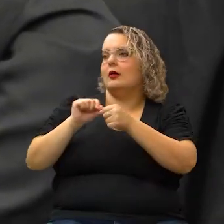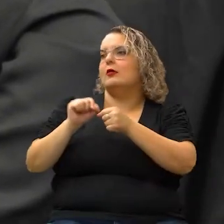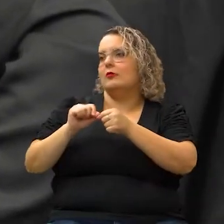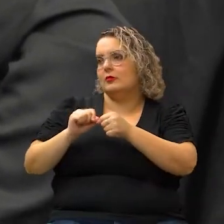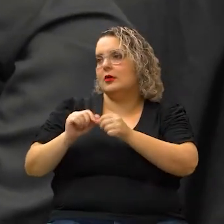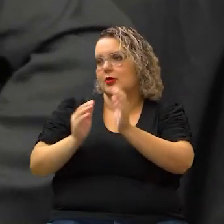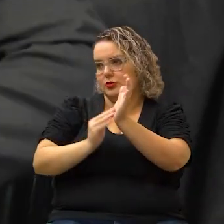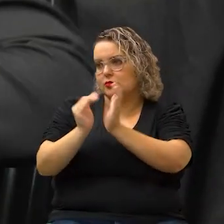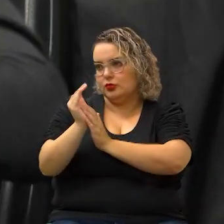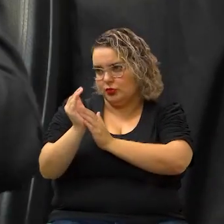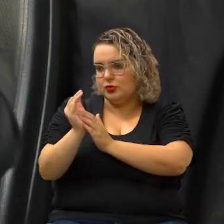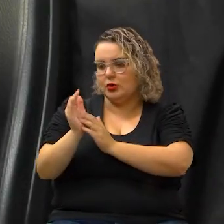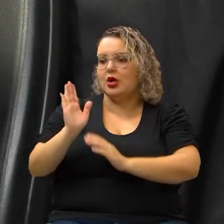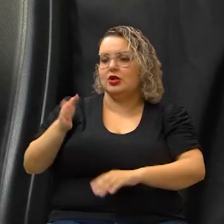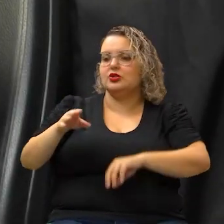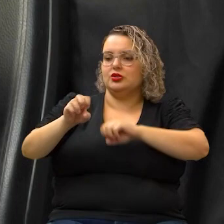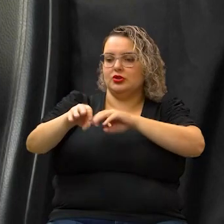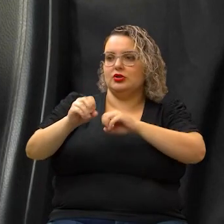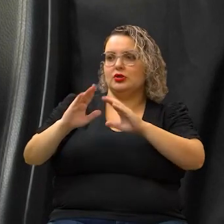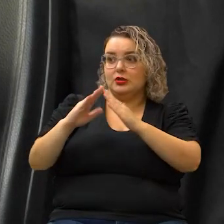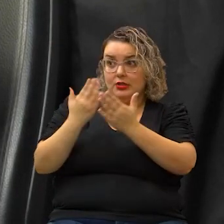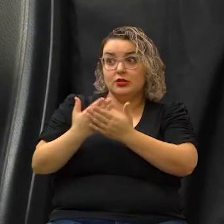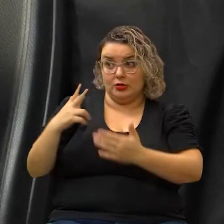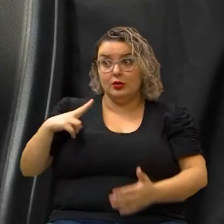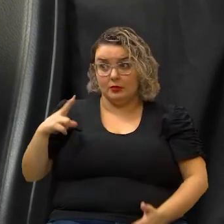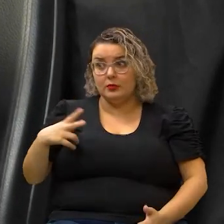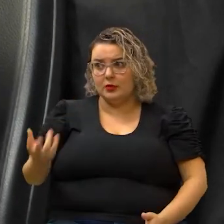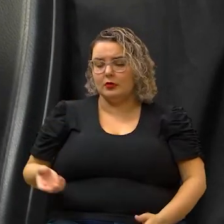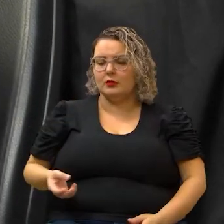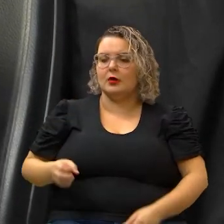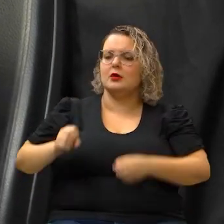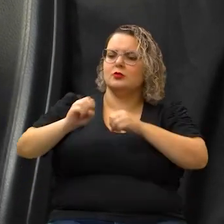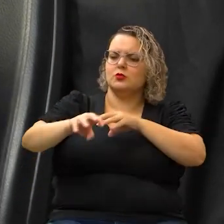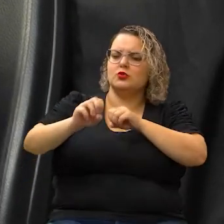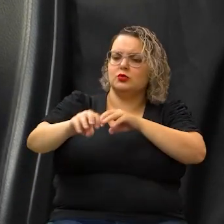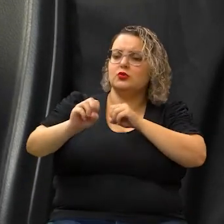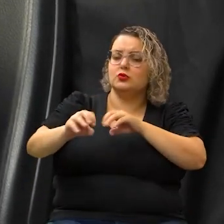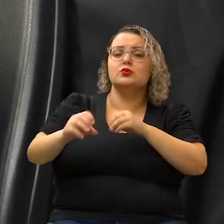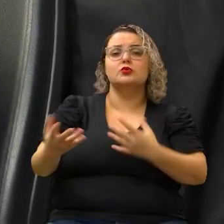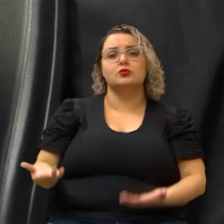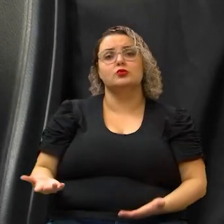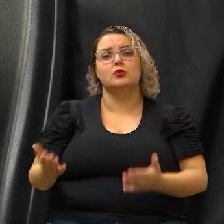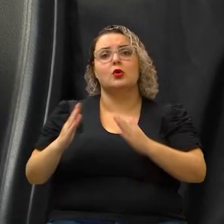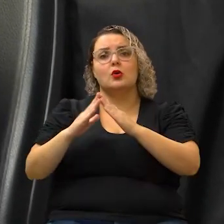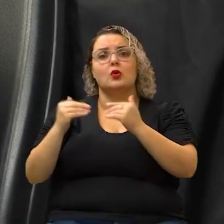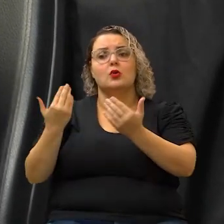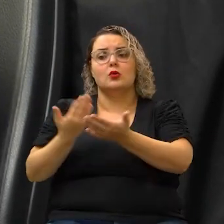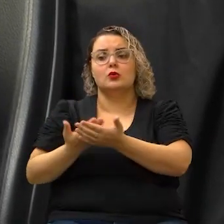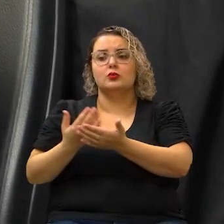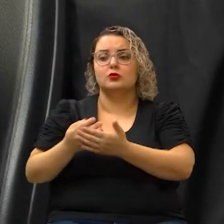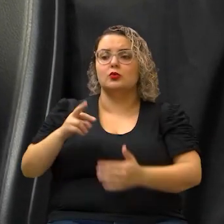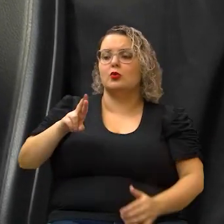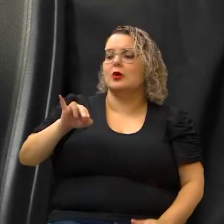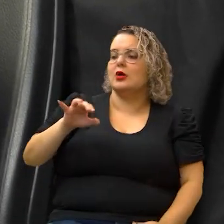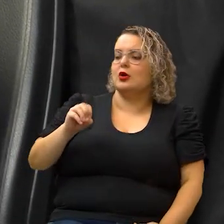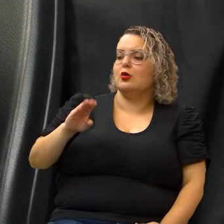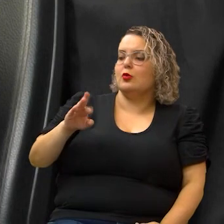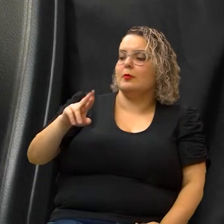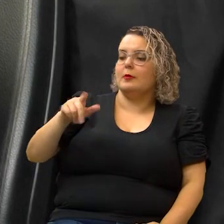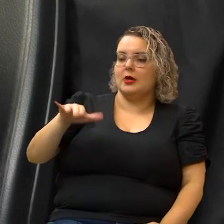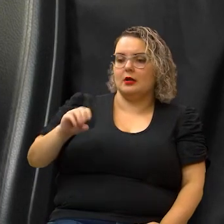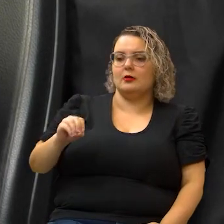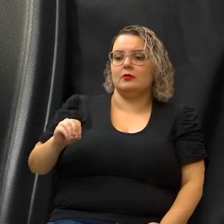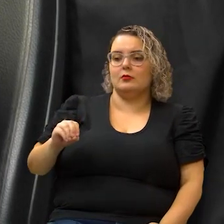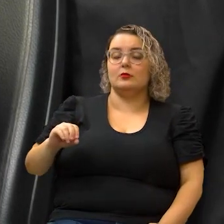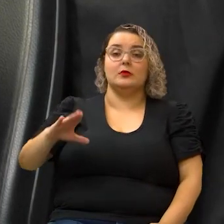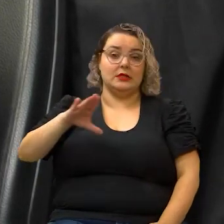público. Eu já dava aula na escola particular, né? Tá. Dei muito tempo aula em um colégio famoso lá na Vila Rio Branco, que é um grande bairro